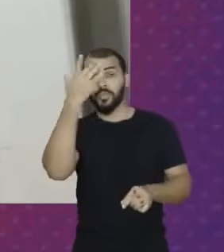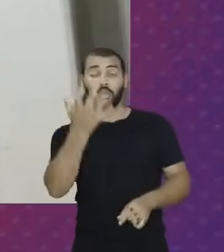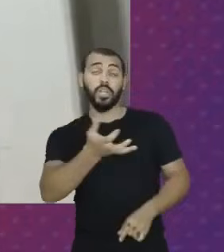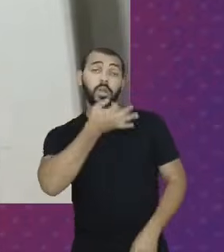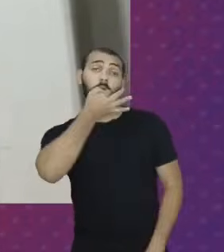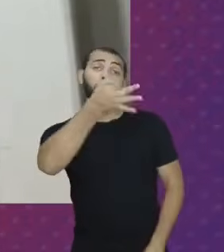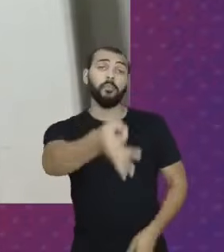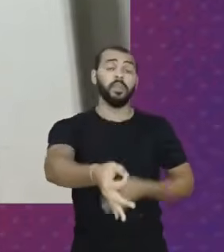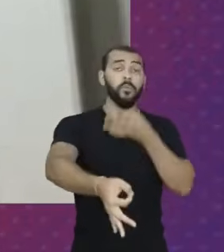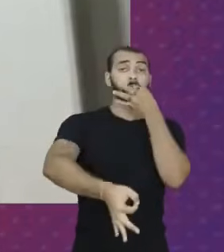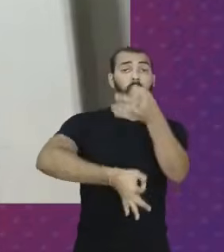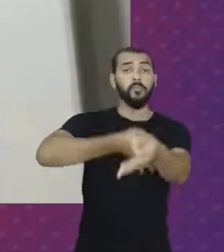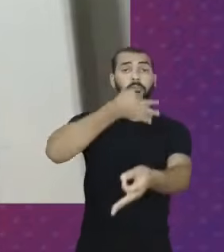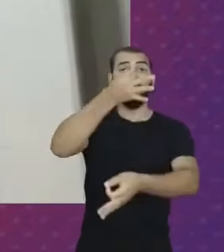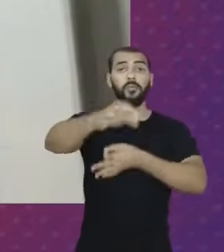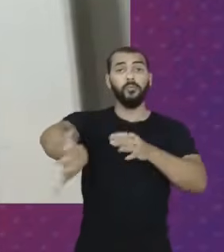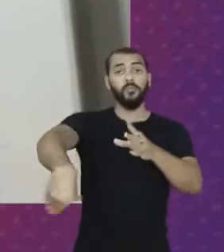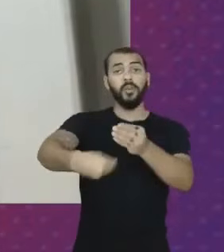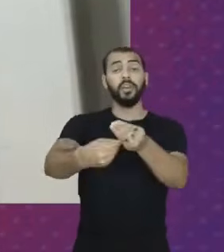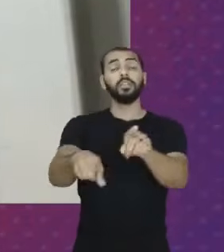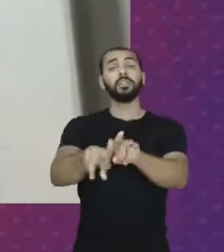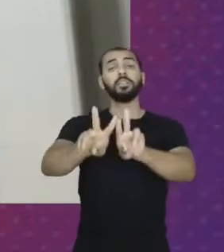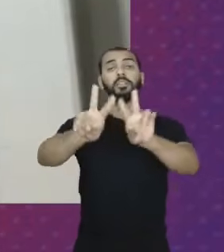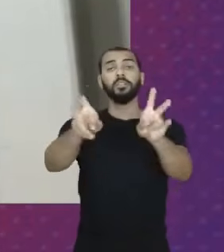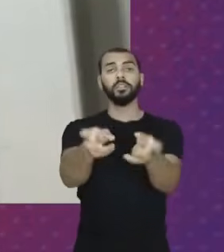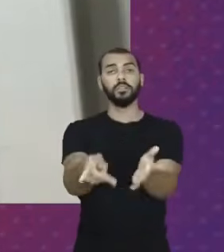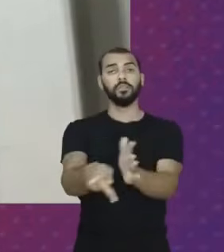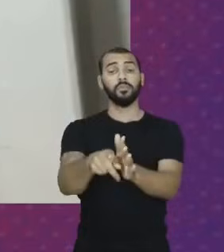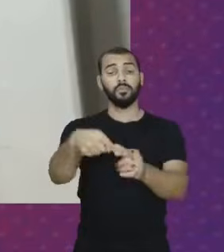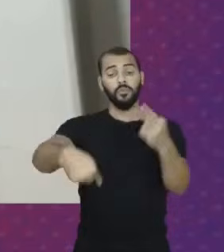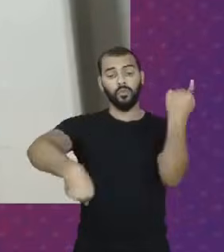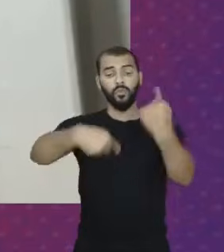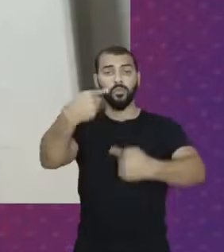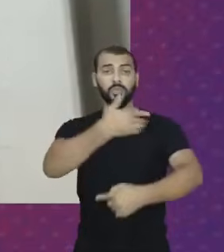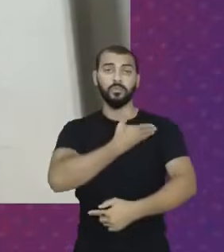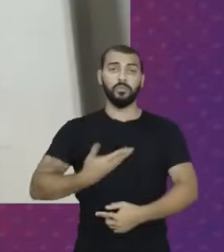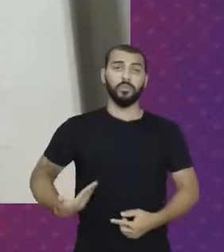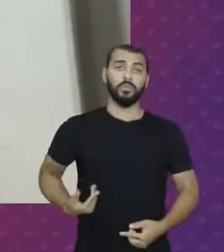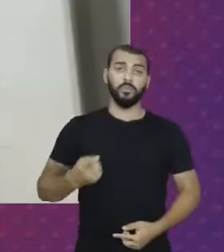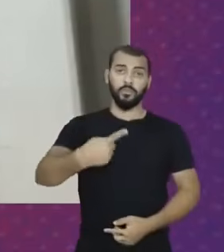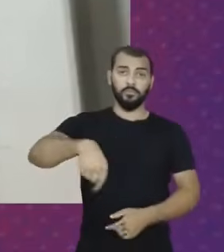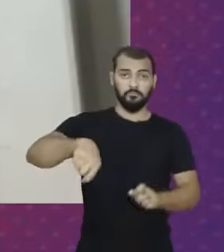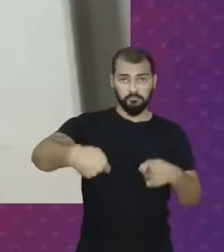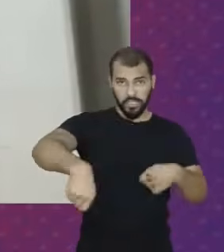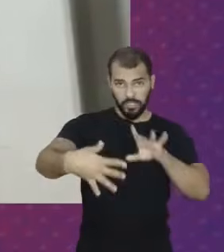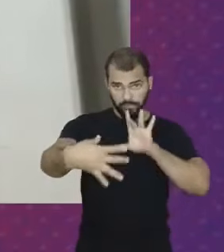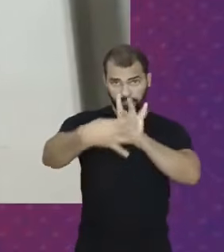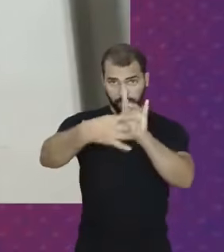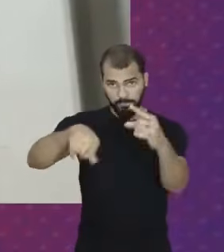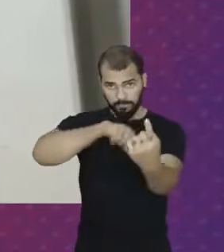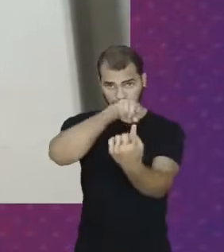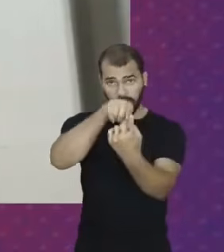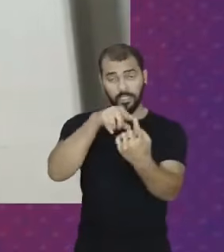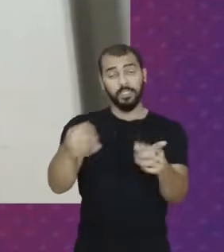opinar e quem tem o direito de opinar sobre a política pública que precisa alcançá-la, né?